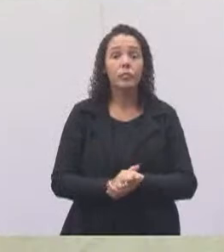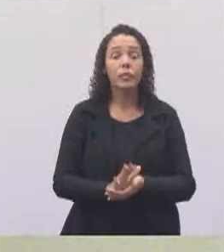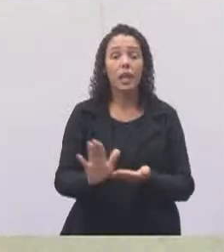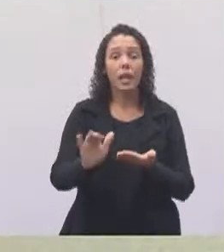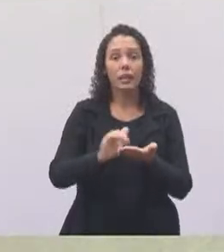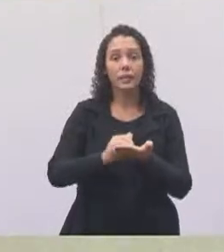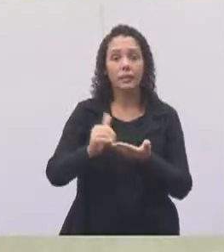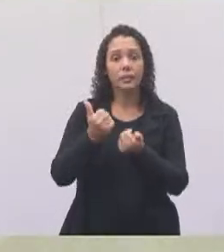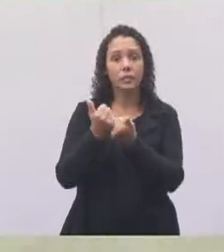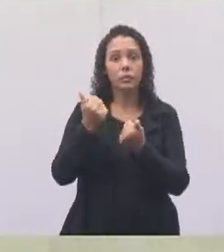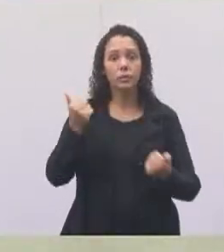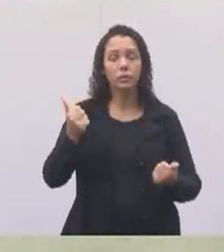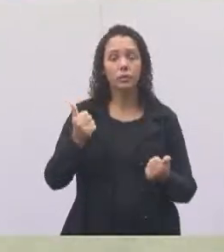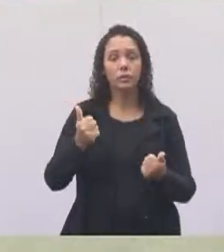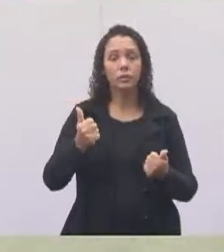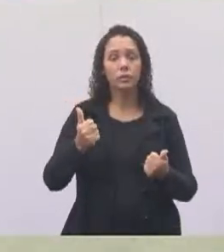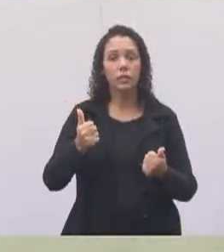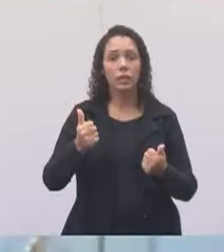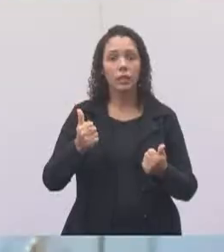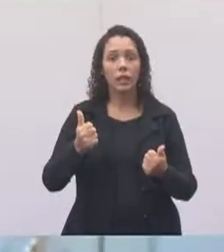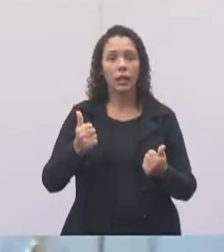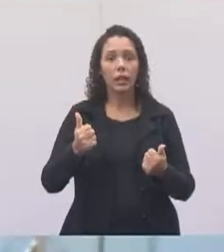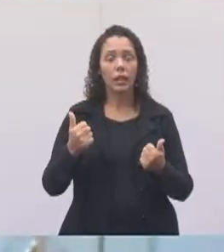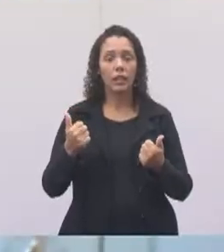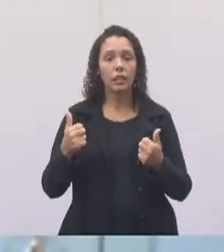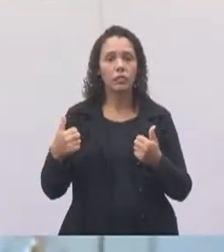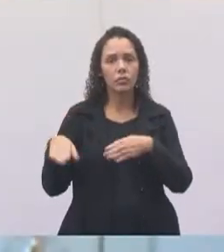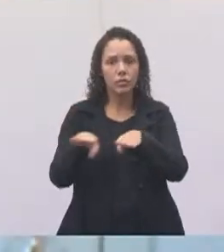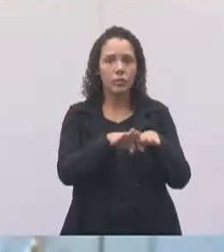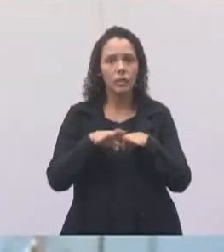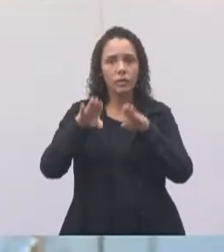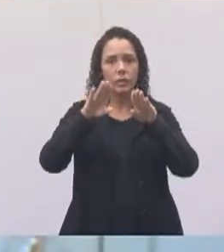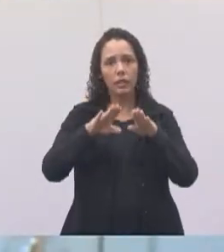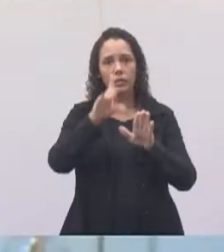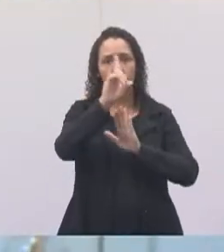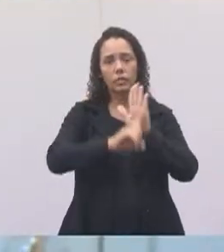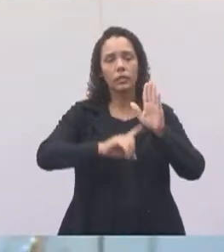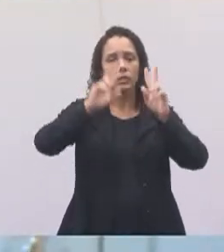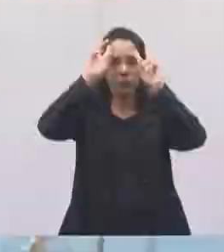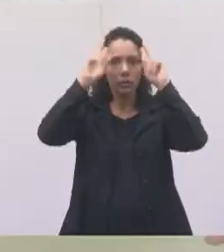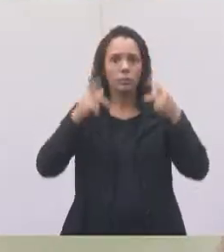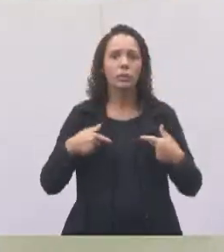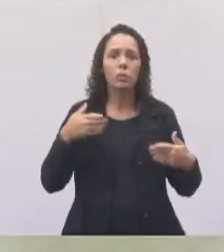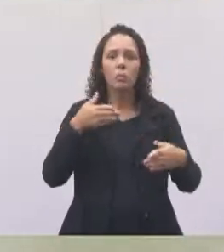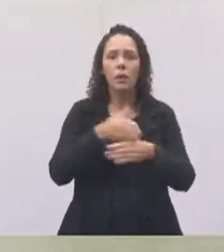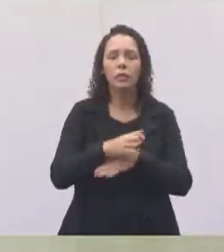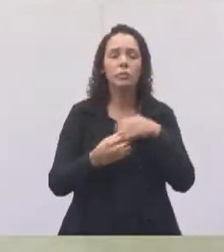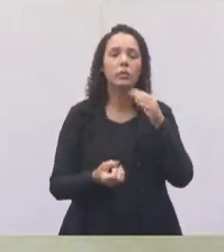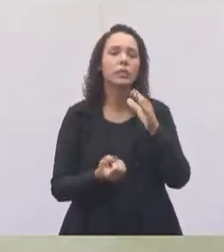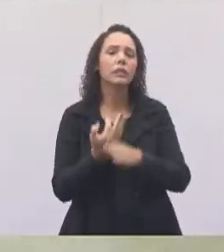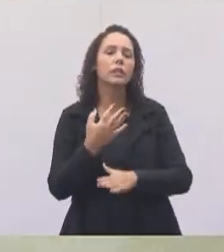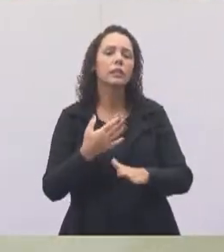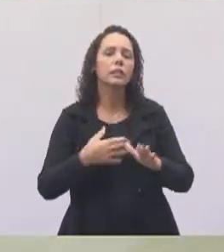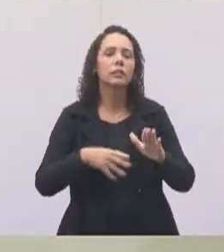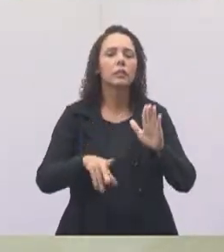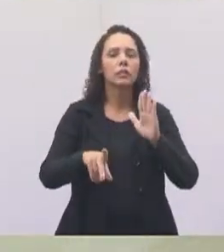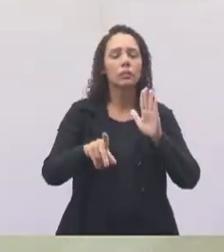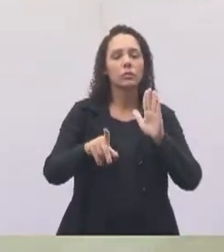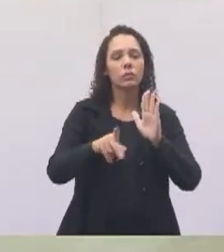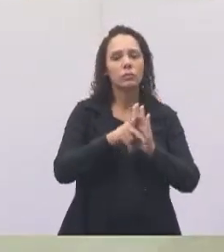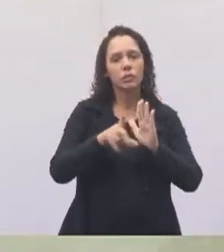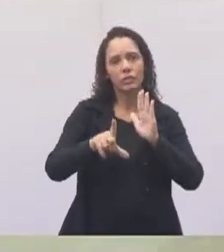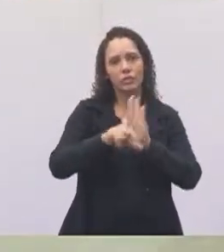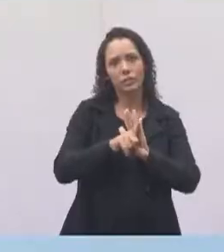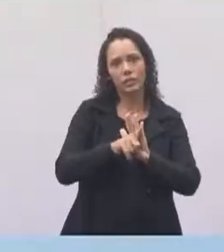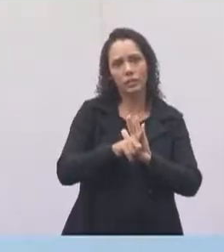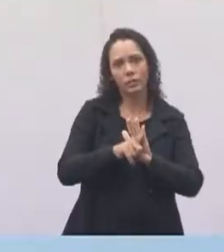de Igualdade e Direitos Humanos, Girlaine Dias, participou da formulação do projeto de lei. Para ela, as políticas